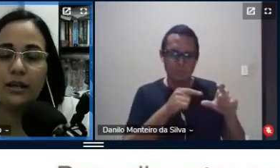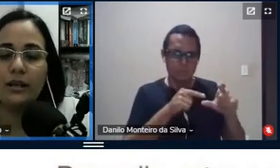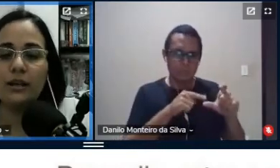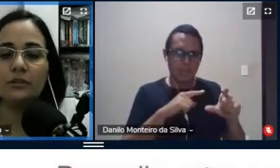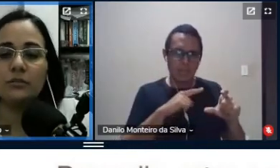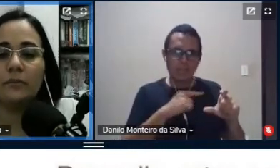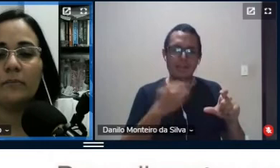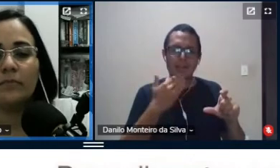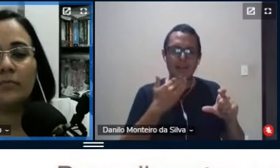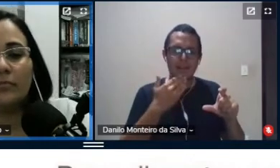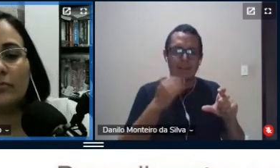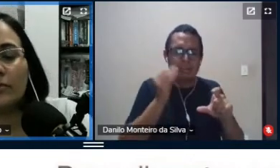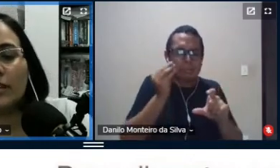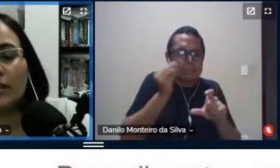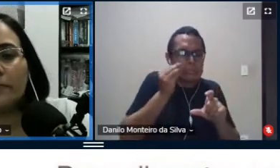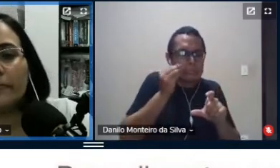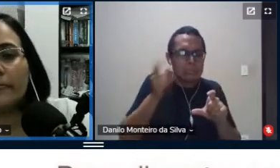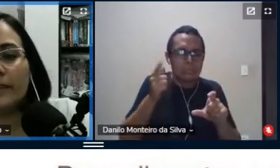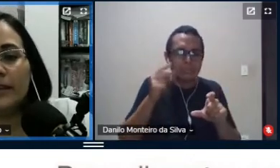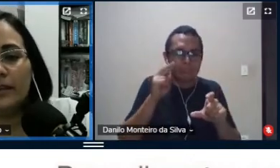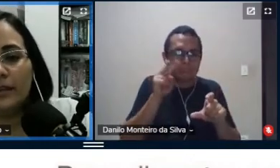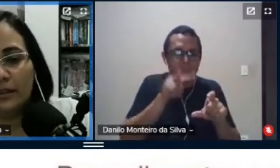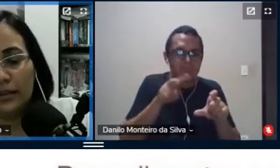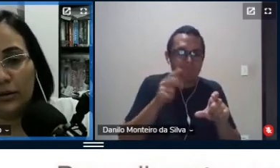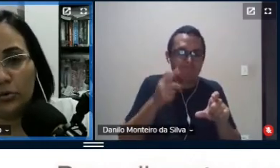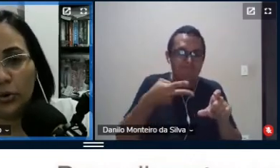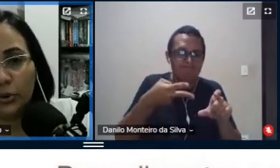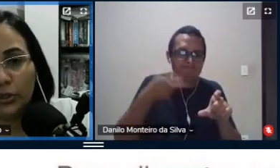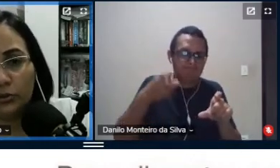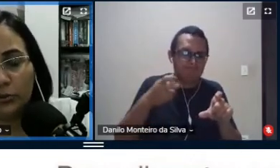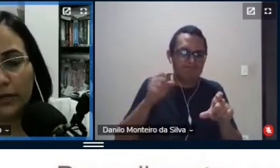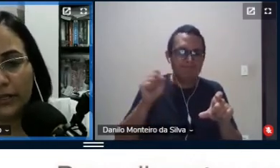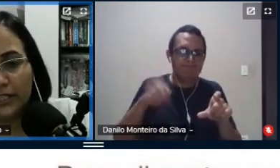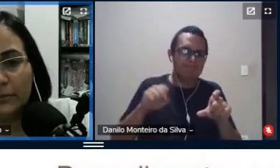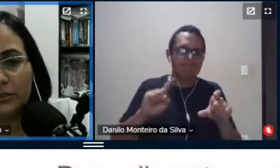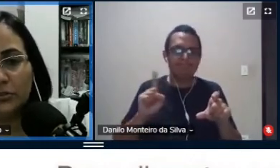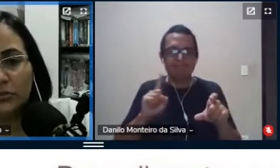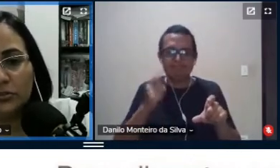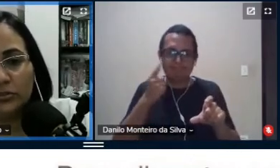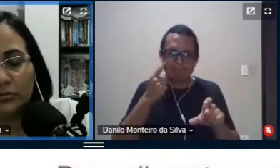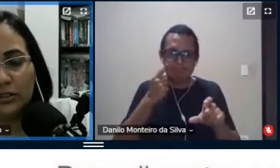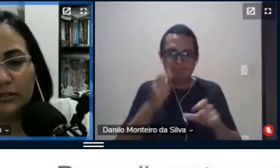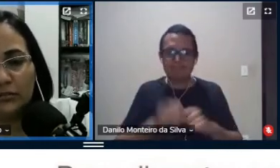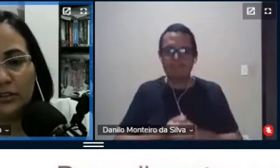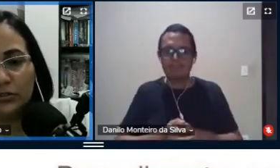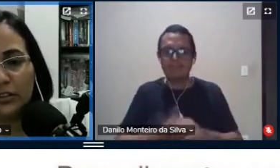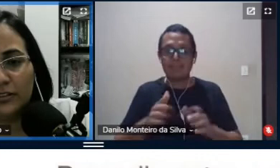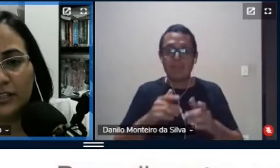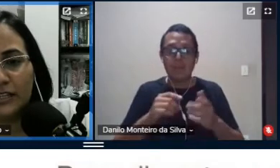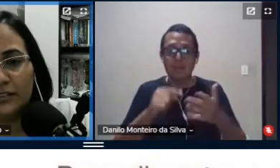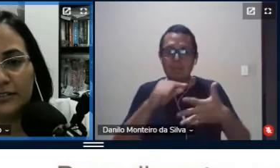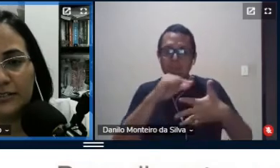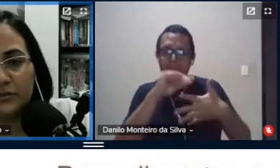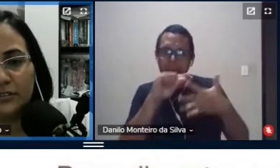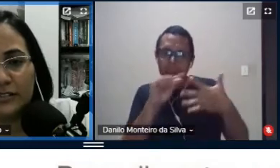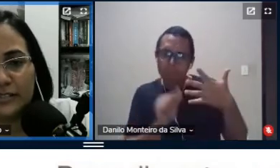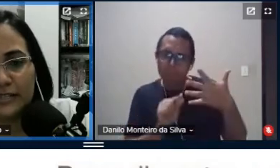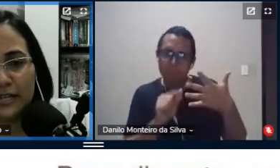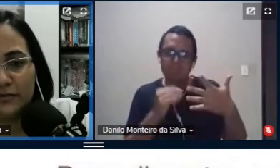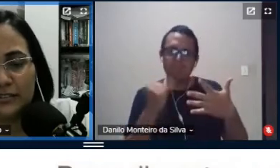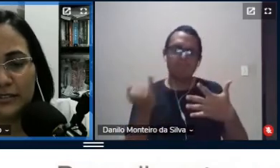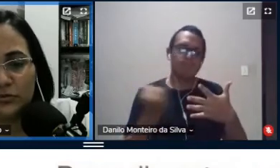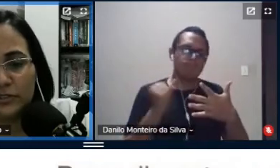olho aberto, né? O controle dos parâmetros, né? Vendo se as trincas estão